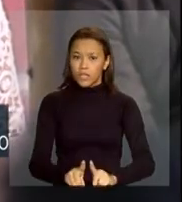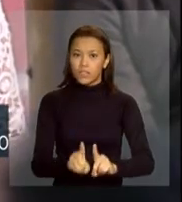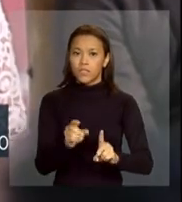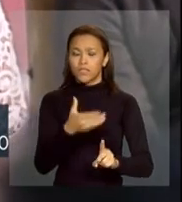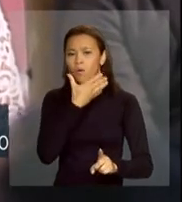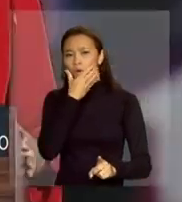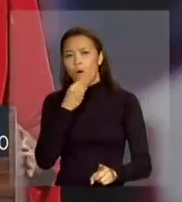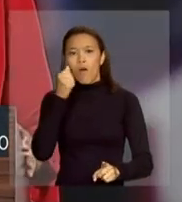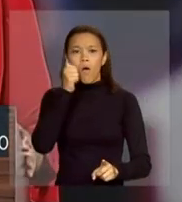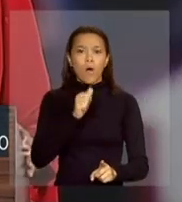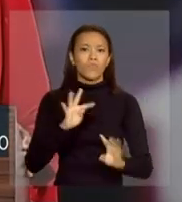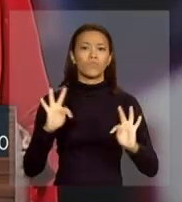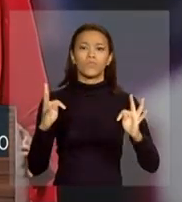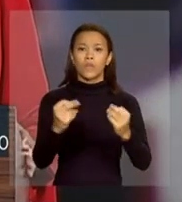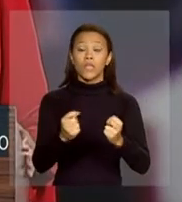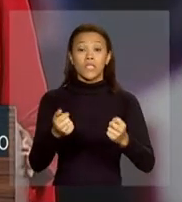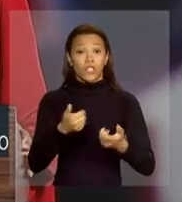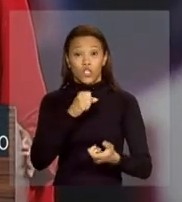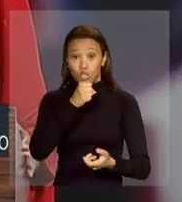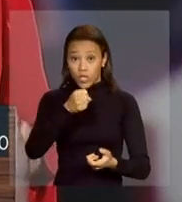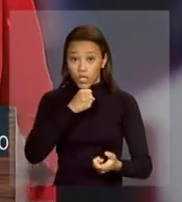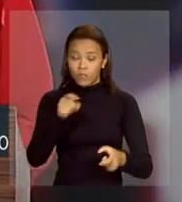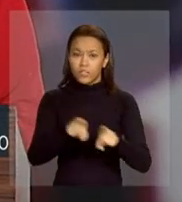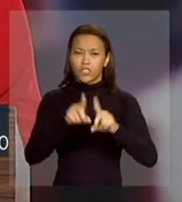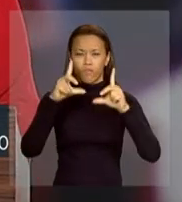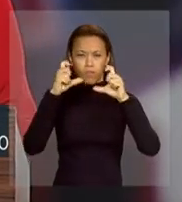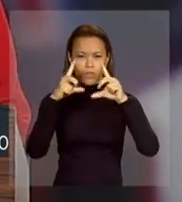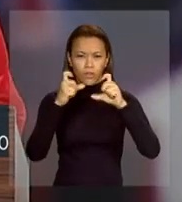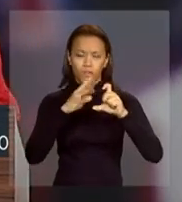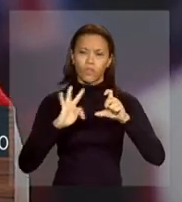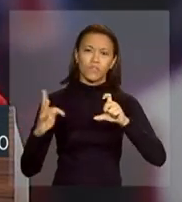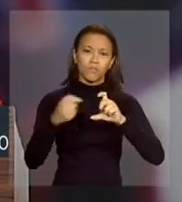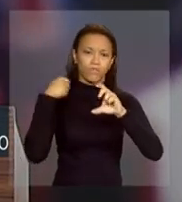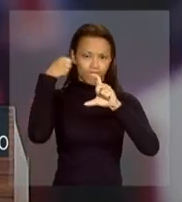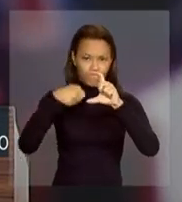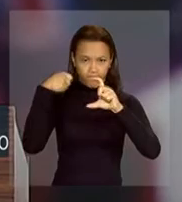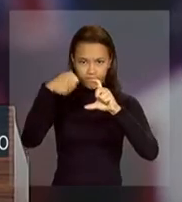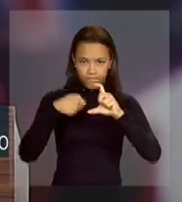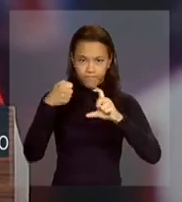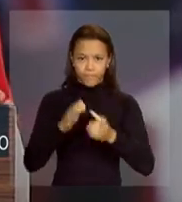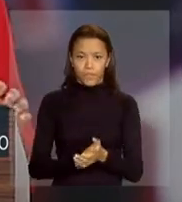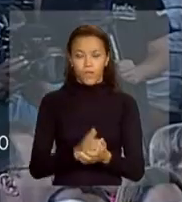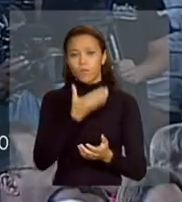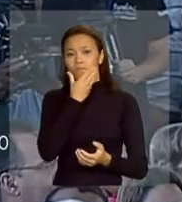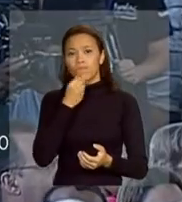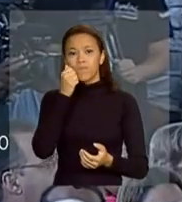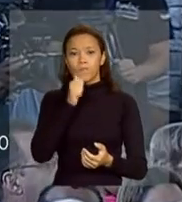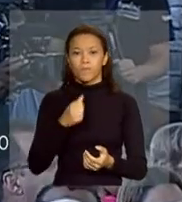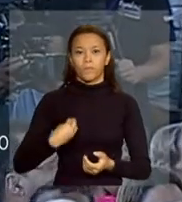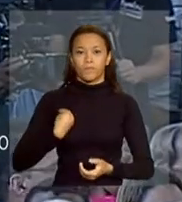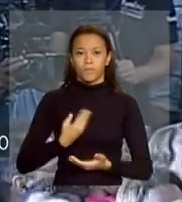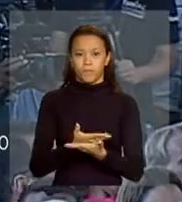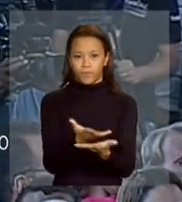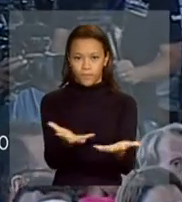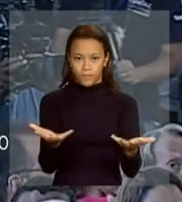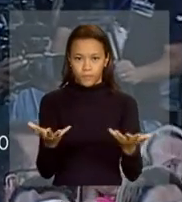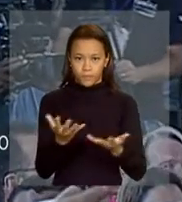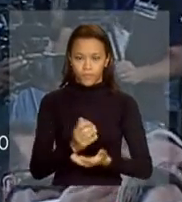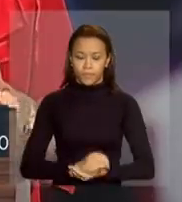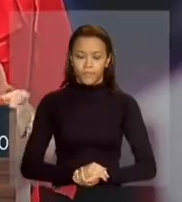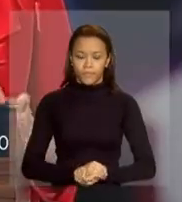senhoras e senhores jornalistas senhores fotógrafos e cinegrafistas senhoras e senhores